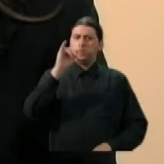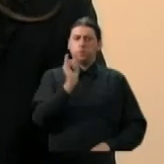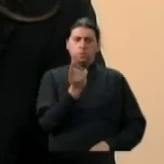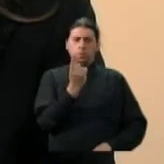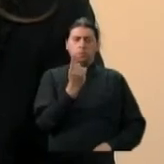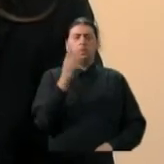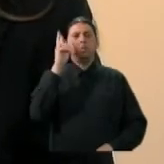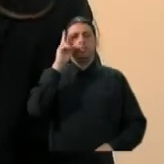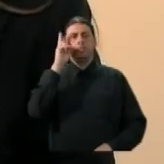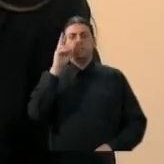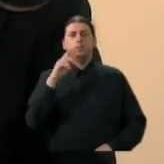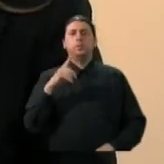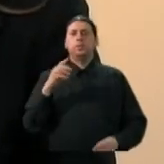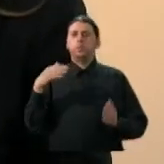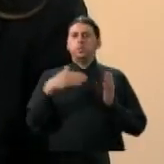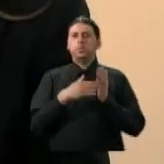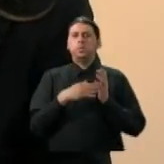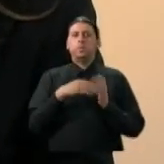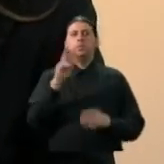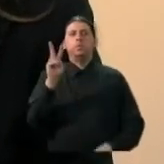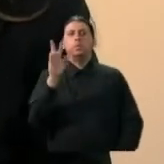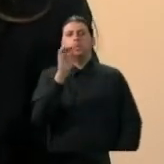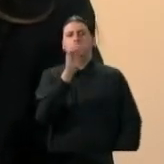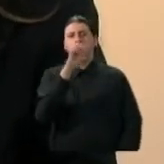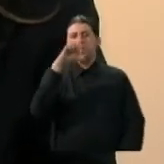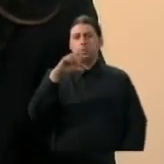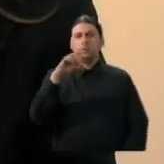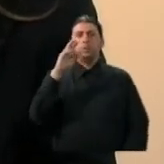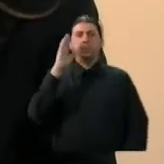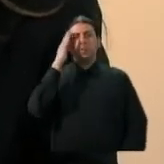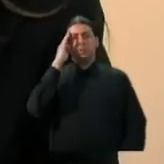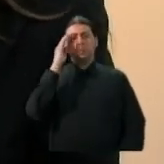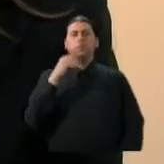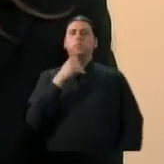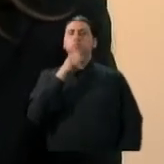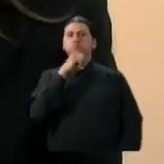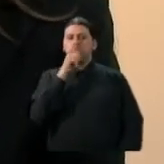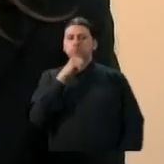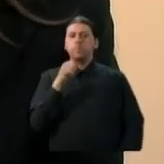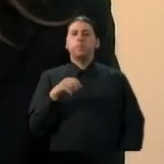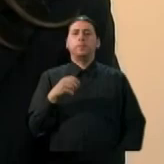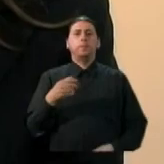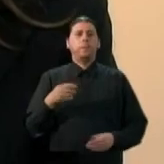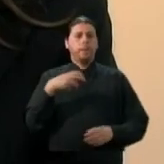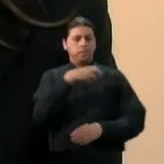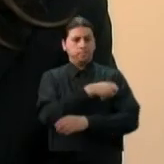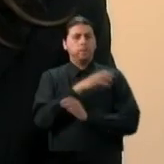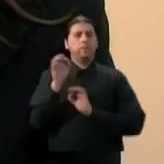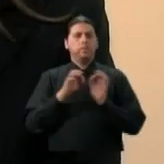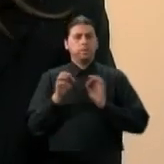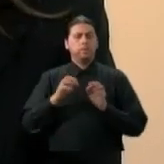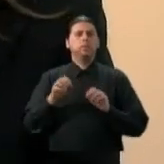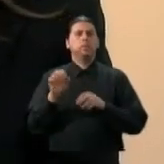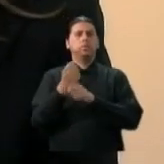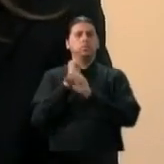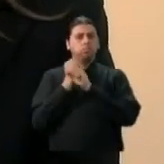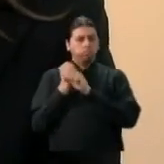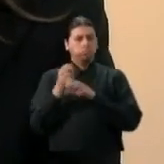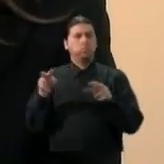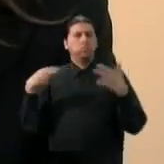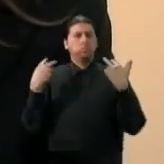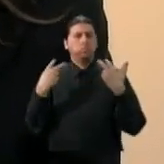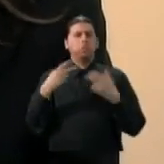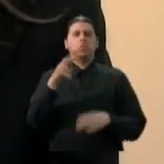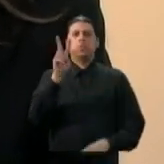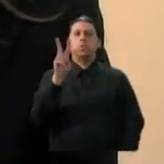até 2009 eram os pacientes HIV que faziam a vacina da gripe dos idosos. Tanto que esses, naquele momento lá, 2009,